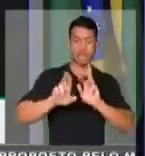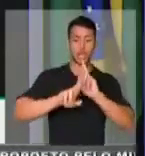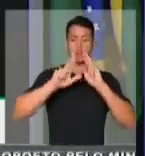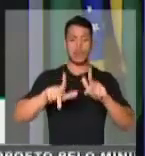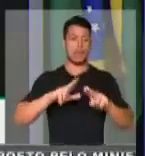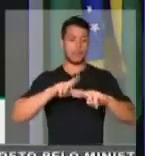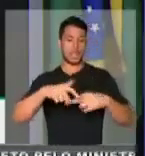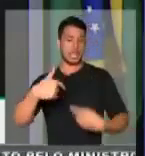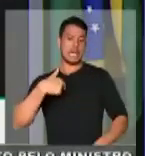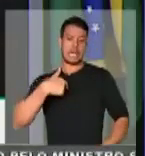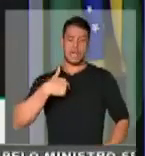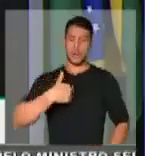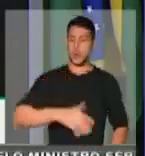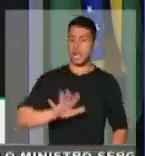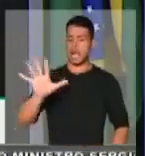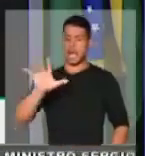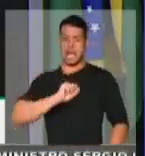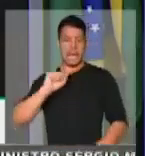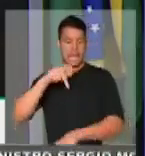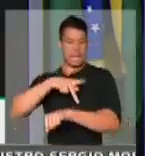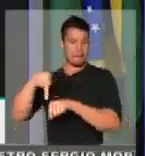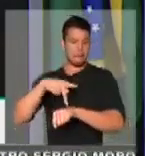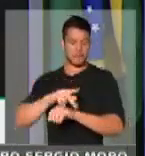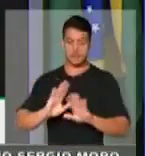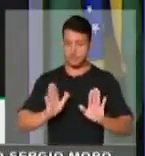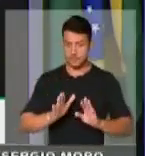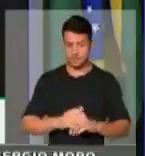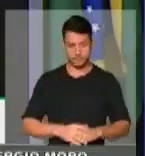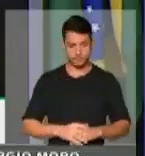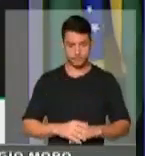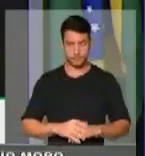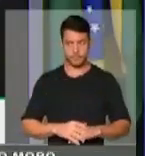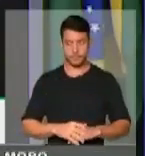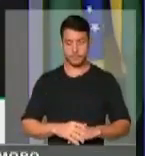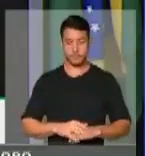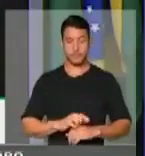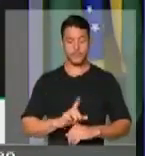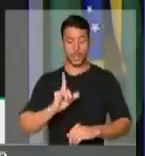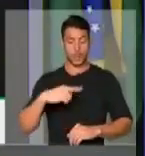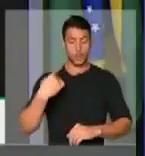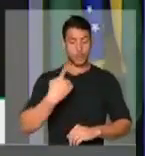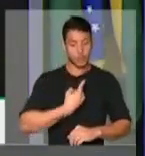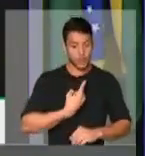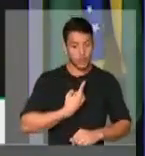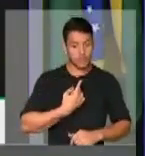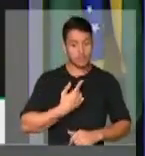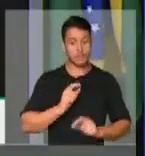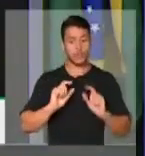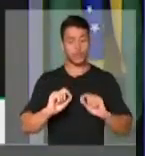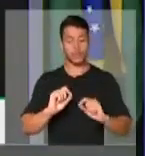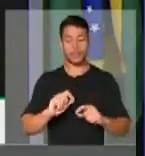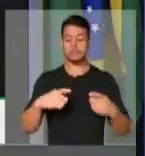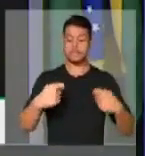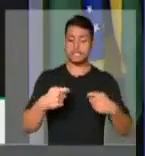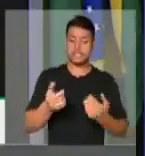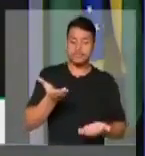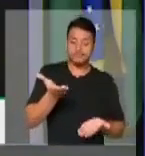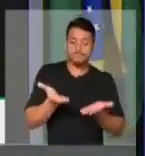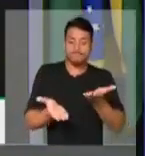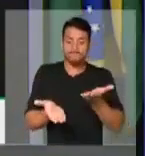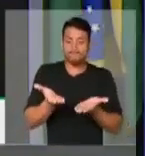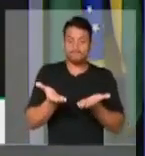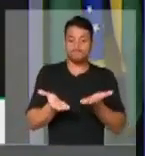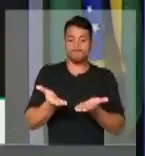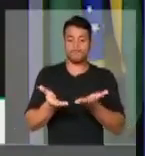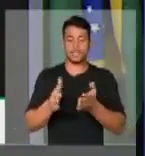dos parlamentares, termo muitas vezes utilizado pelo presidente. Estamos tratando do reequilíbrio de